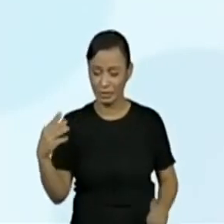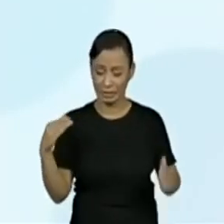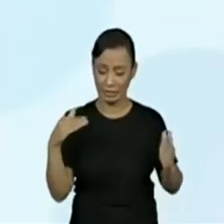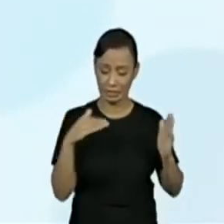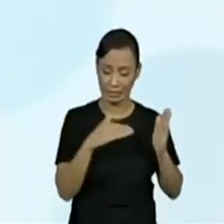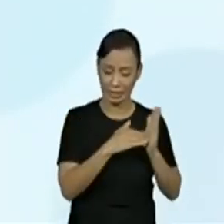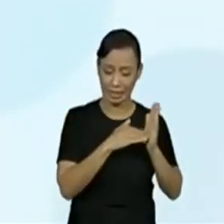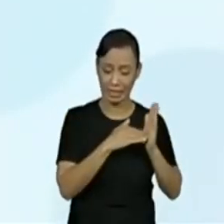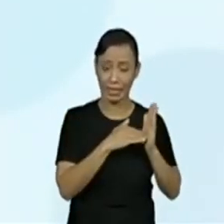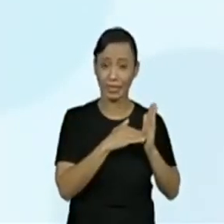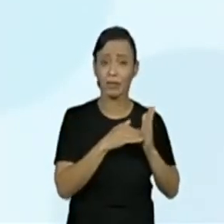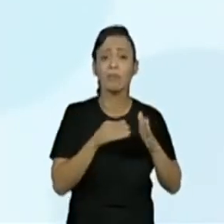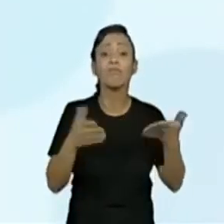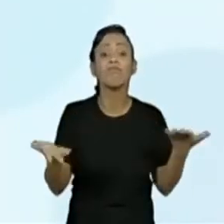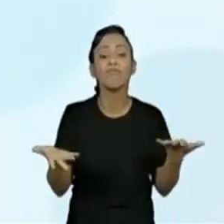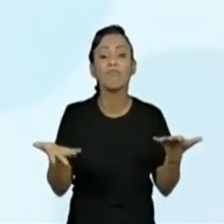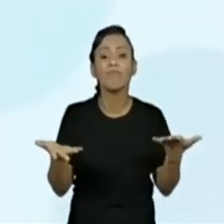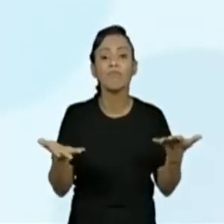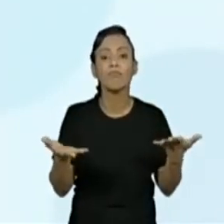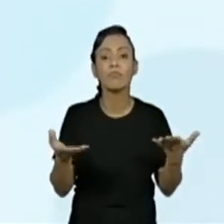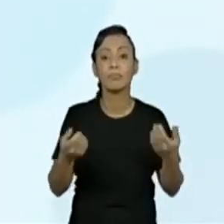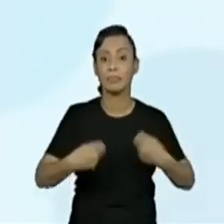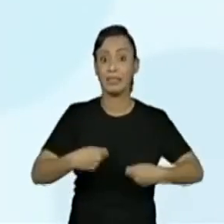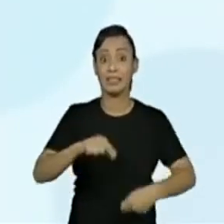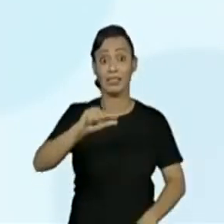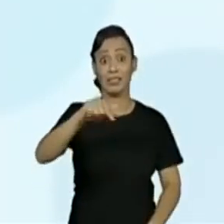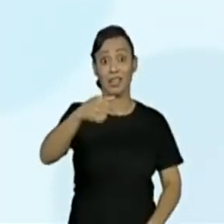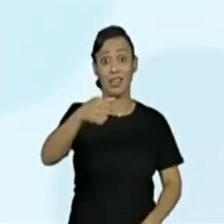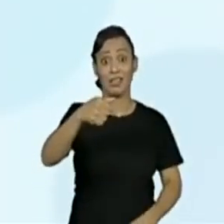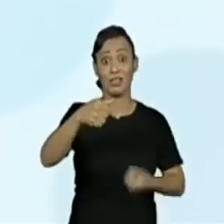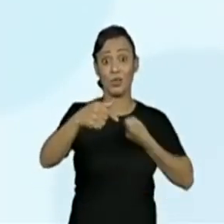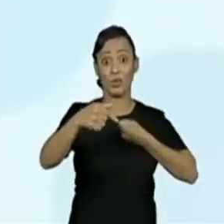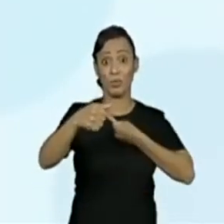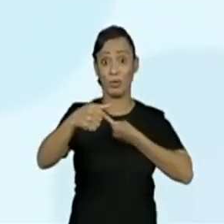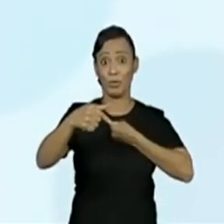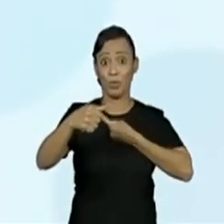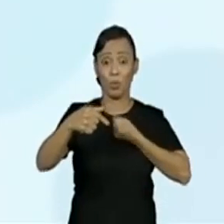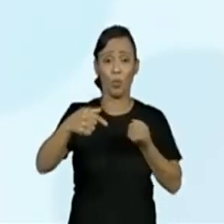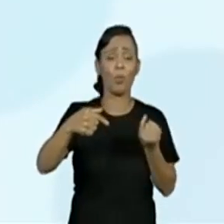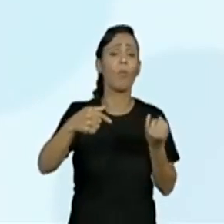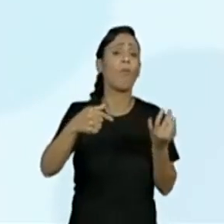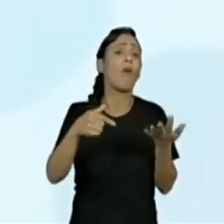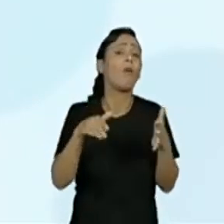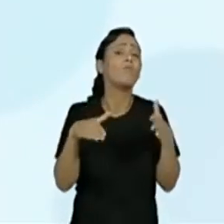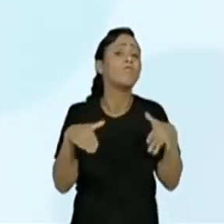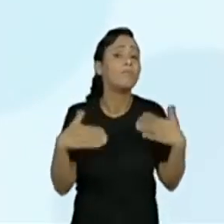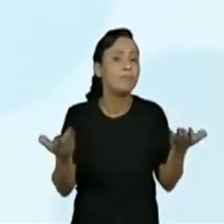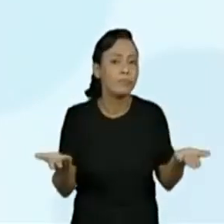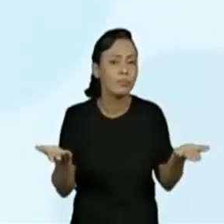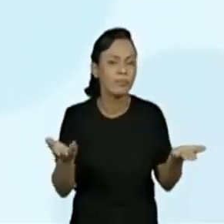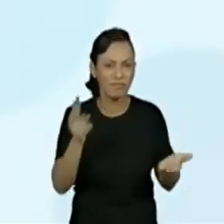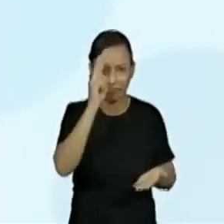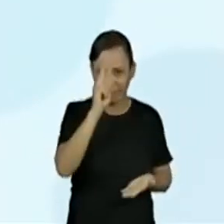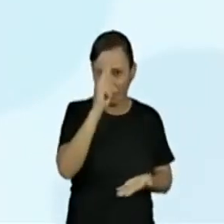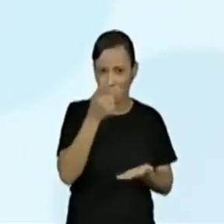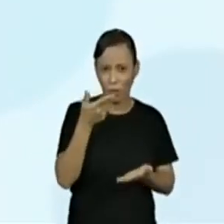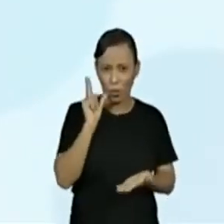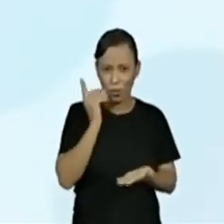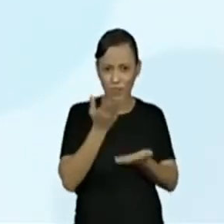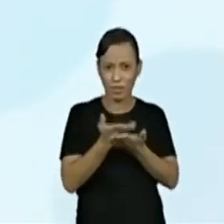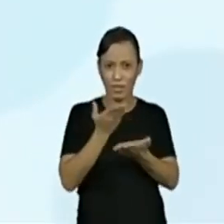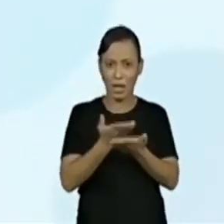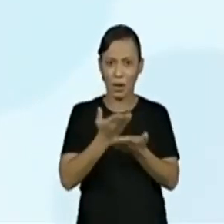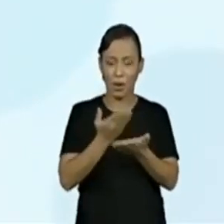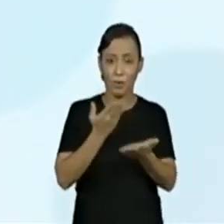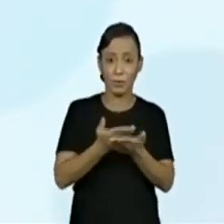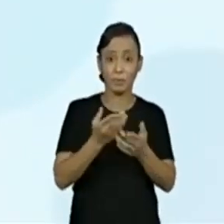foram falados na roda. Os 7 próximos números. Olha só, vocês lembram da aula de ontem? É sempre bom grifar aquilo